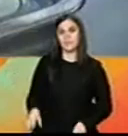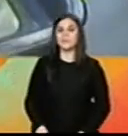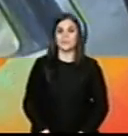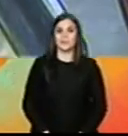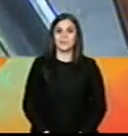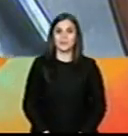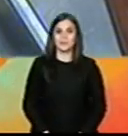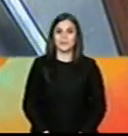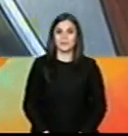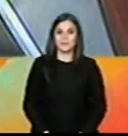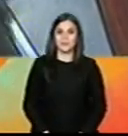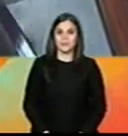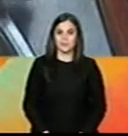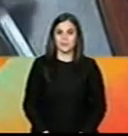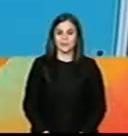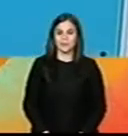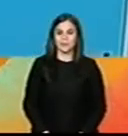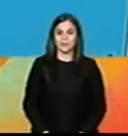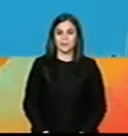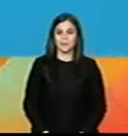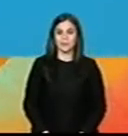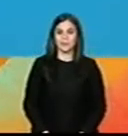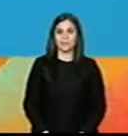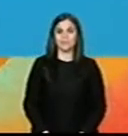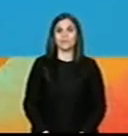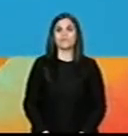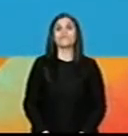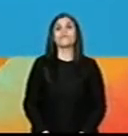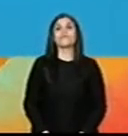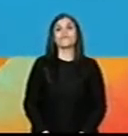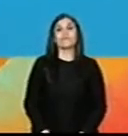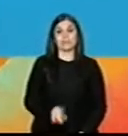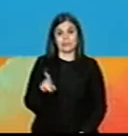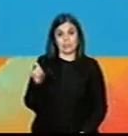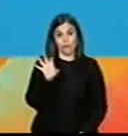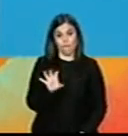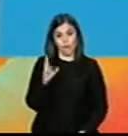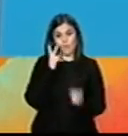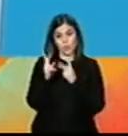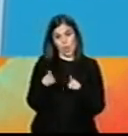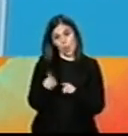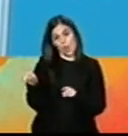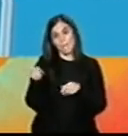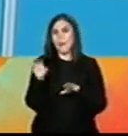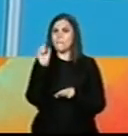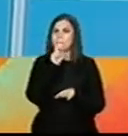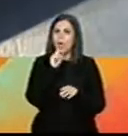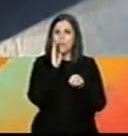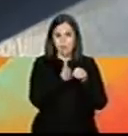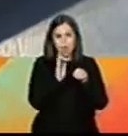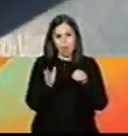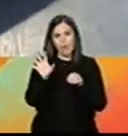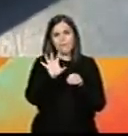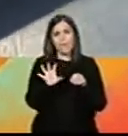Vamos. Colocar. Neste caso, nós vamos fazer os palitos, mas depois, entretanto, de lá em casa, vários formatos,